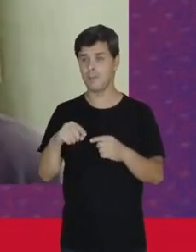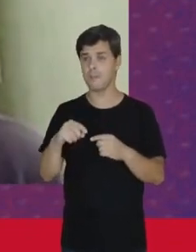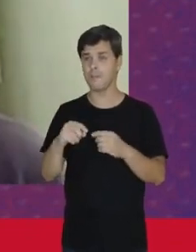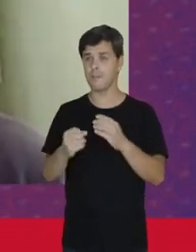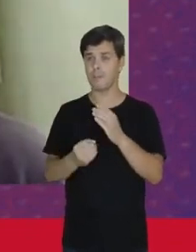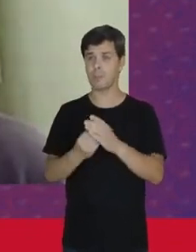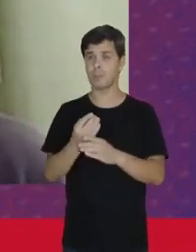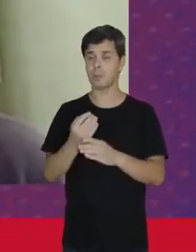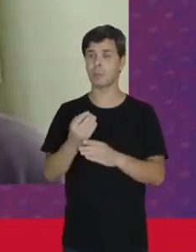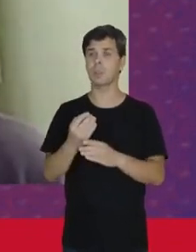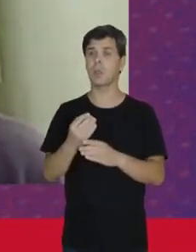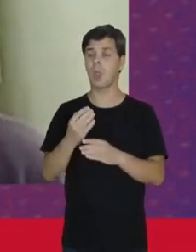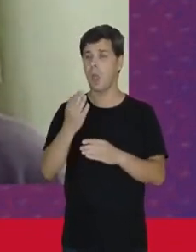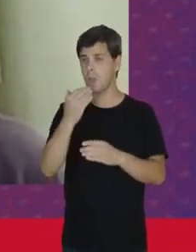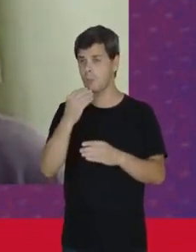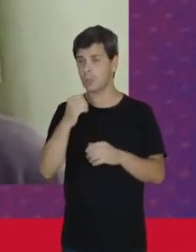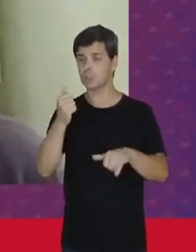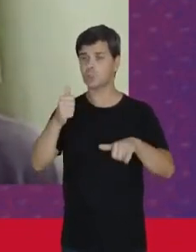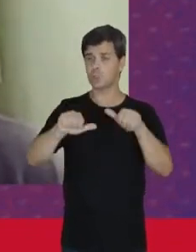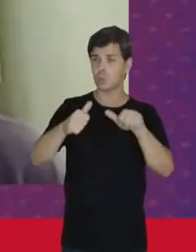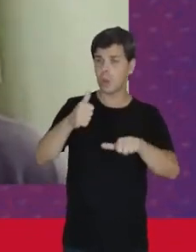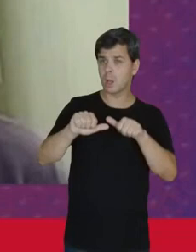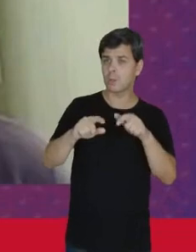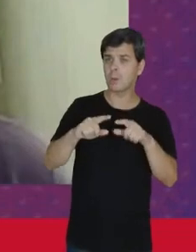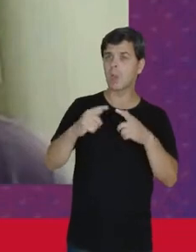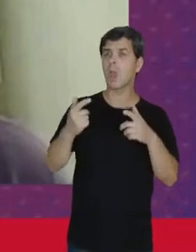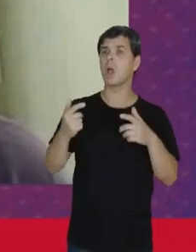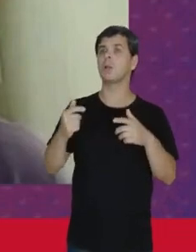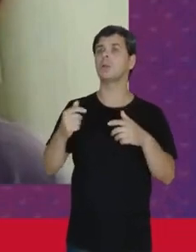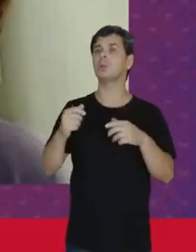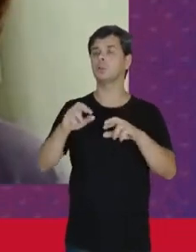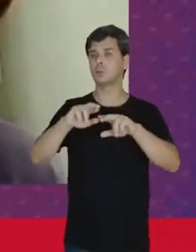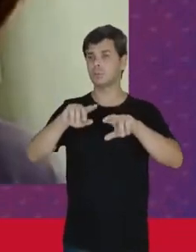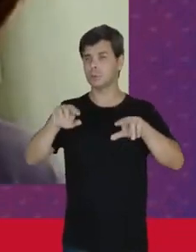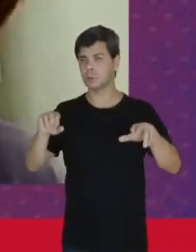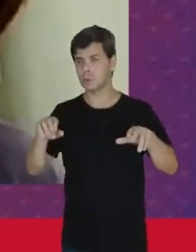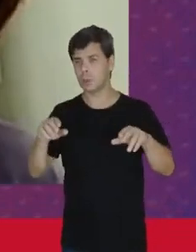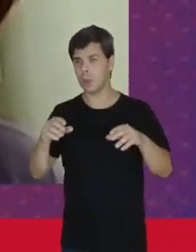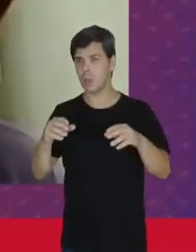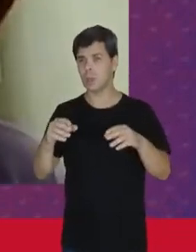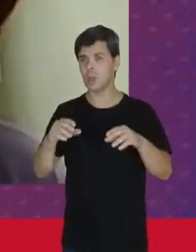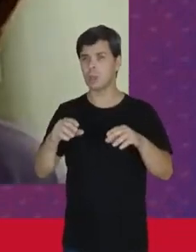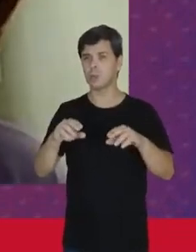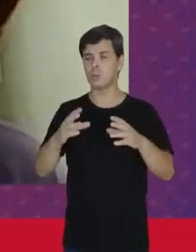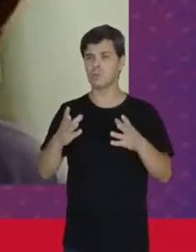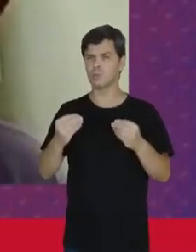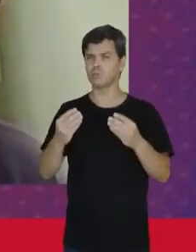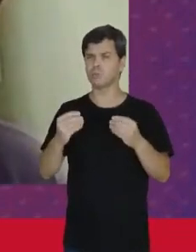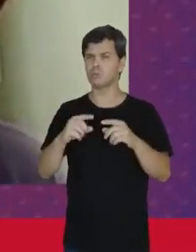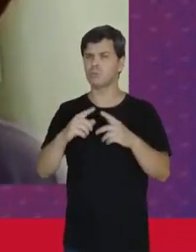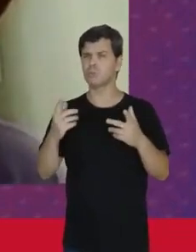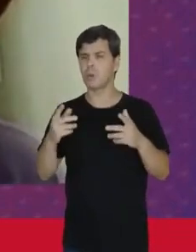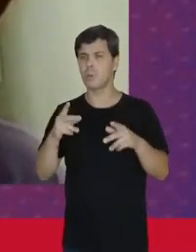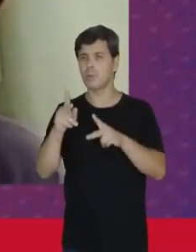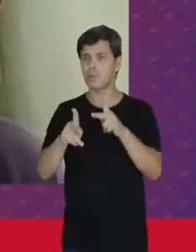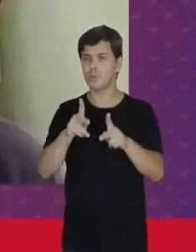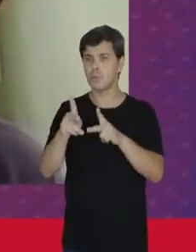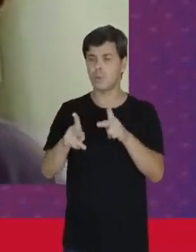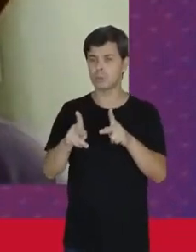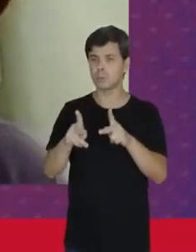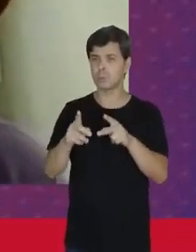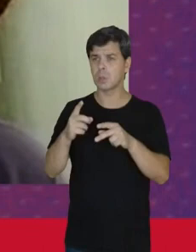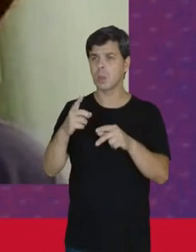produzir alimentos de qualidade, diversificados e em quantidade suficiente para toda a população, sem